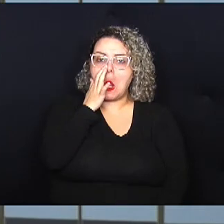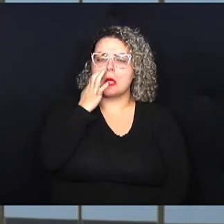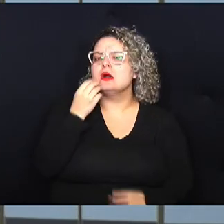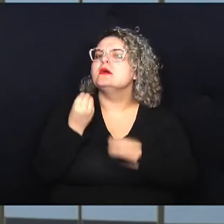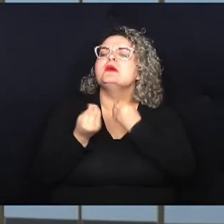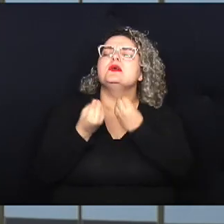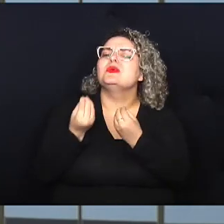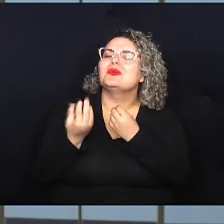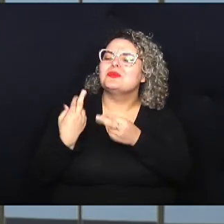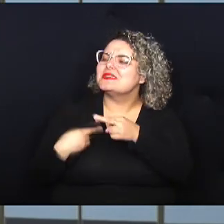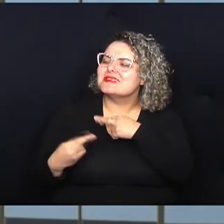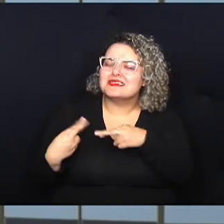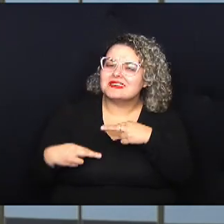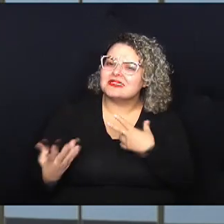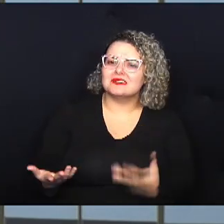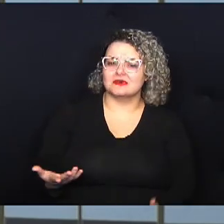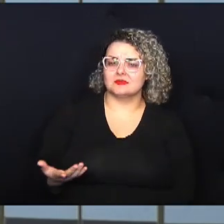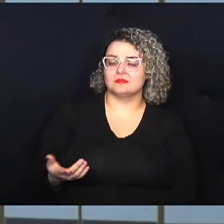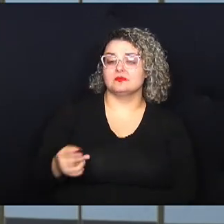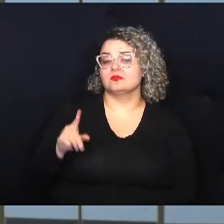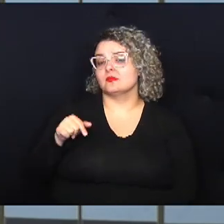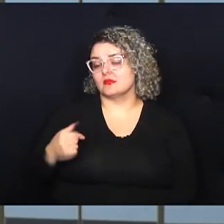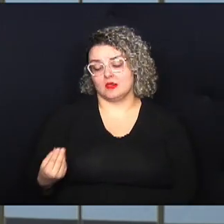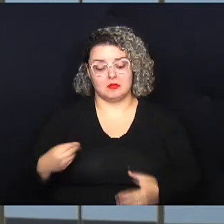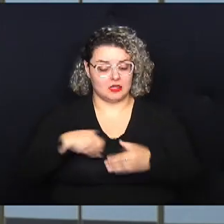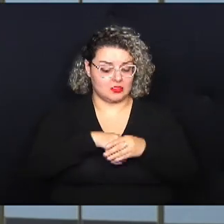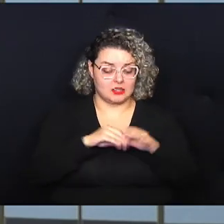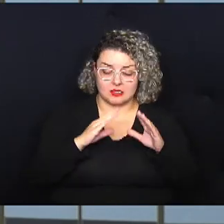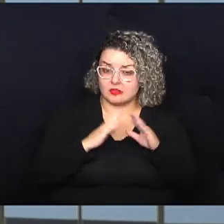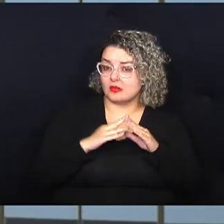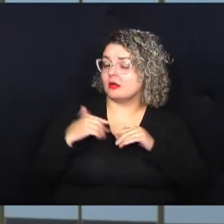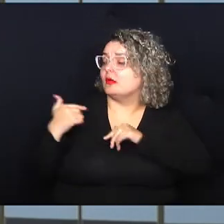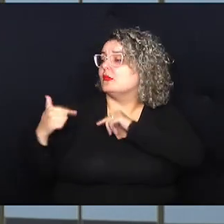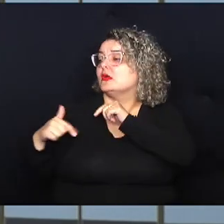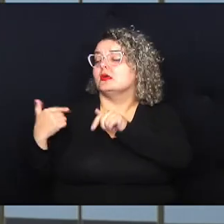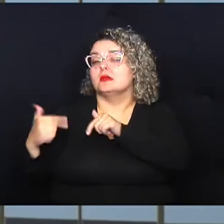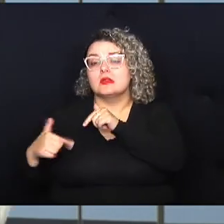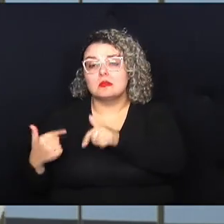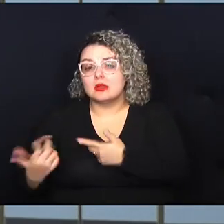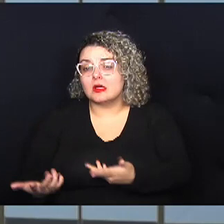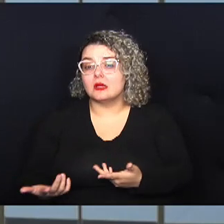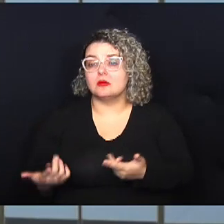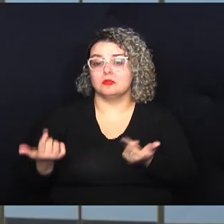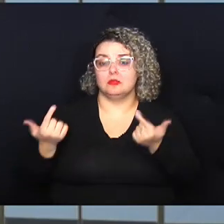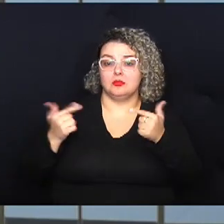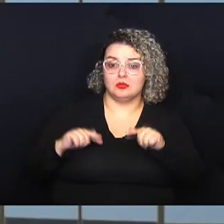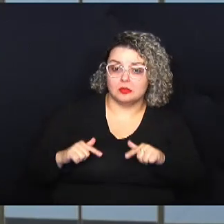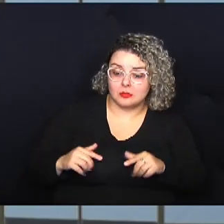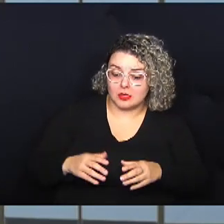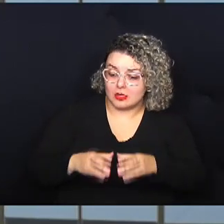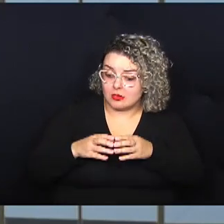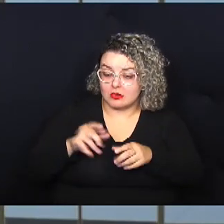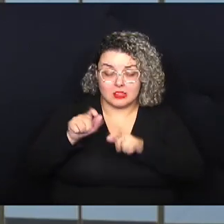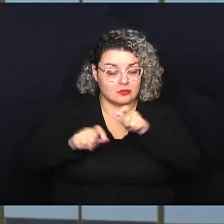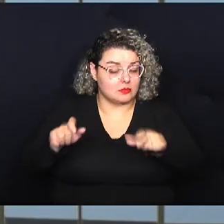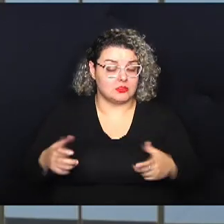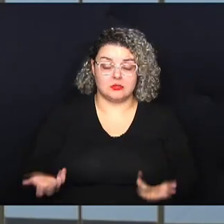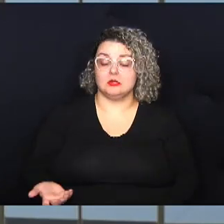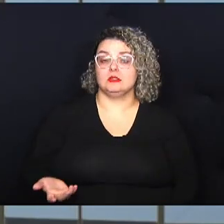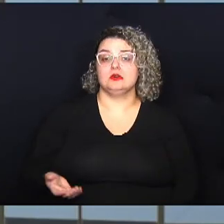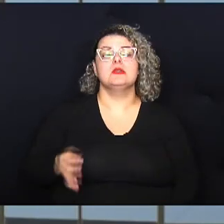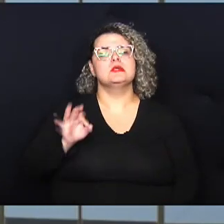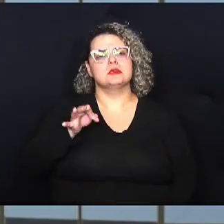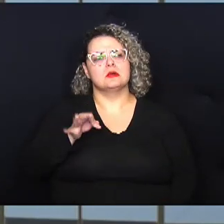esse relacionamento? Isso serve para casa, para o emprego, né? Onde a gente está, no meio onde a gente está com pessoas. Exato.